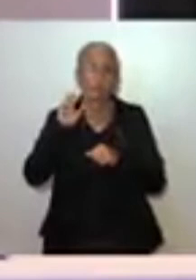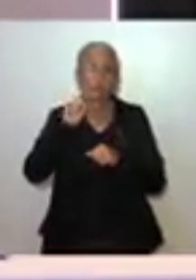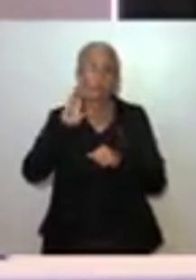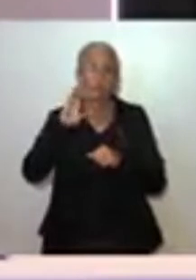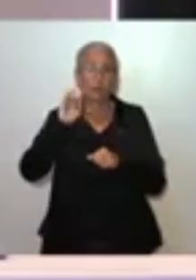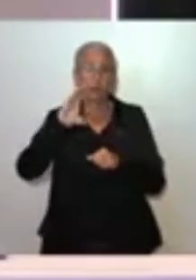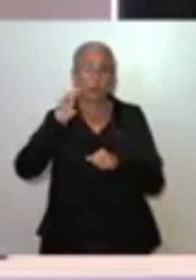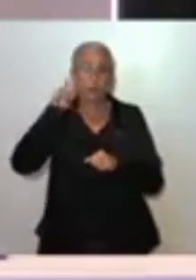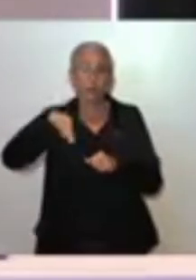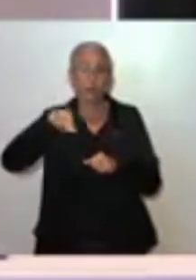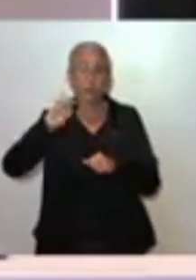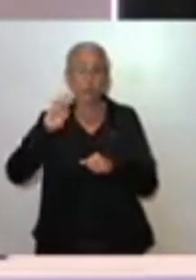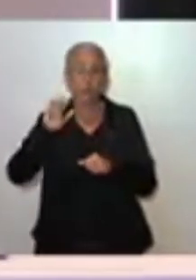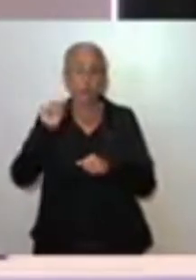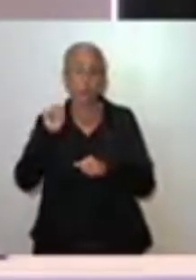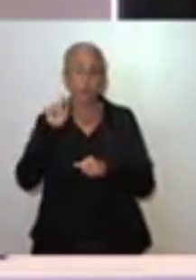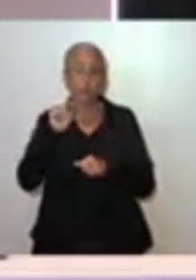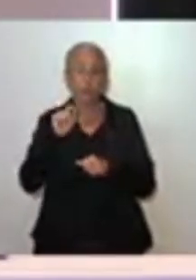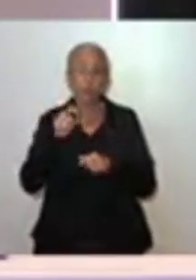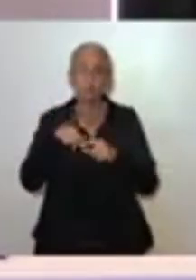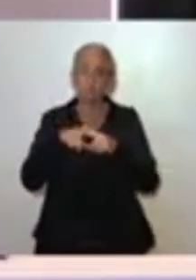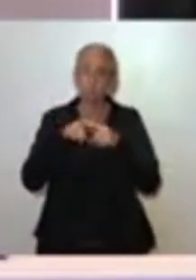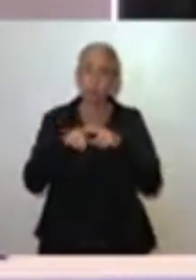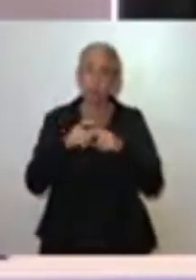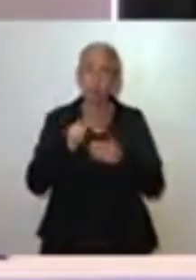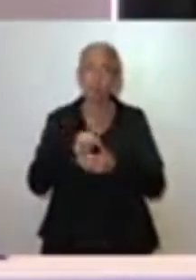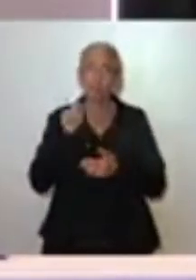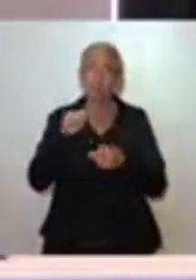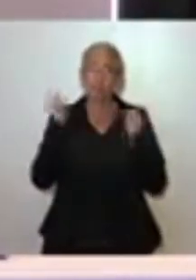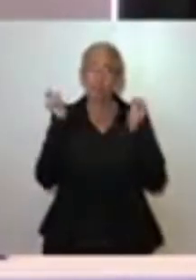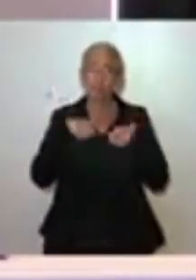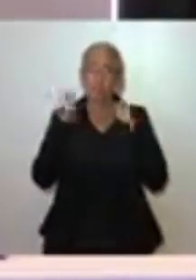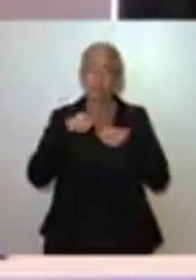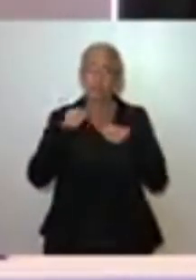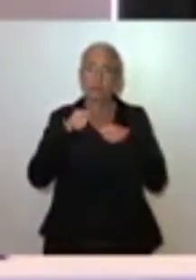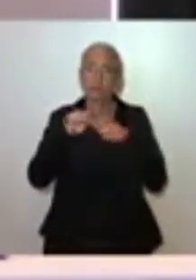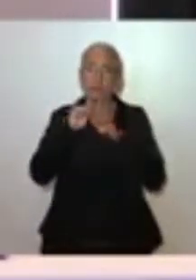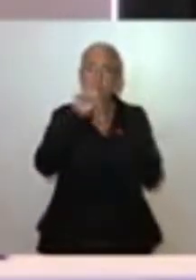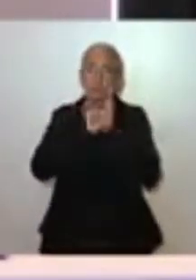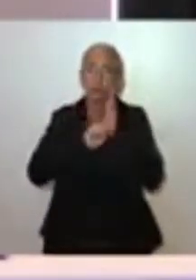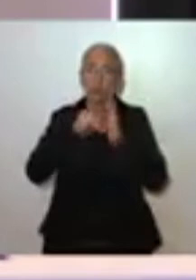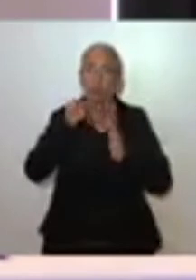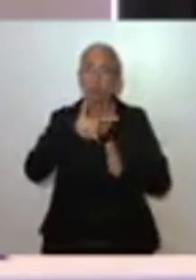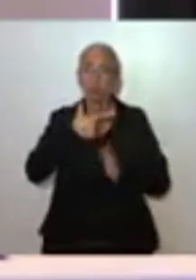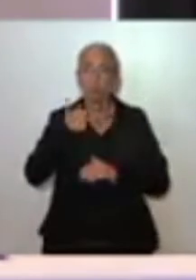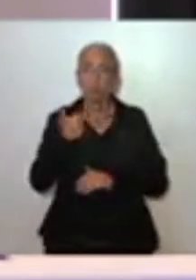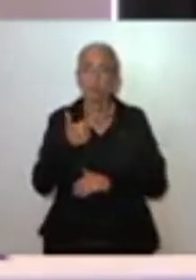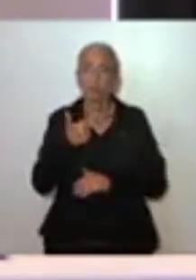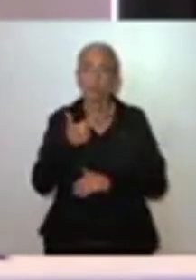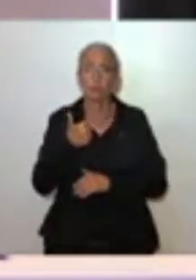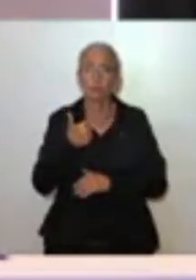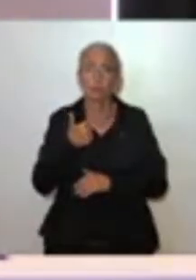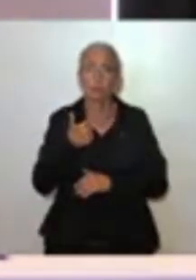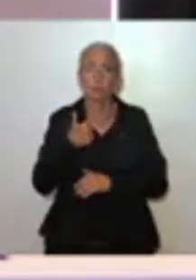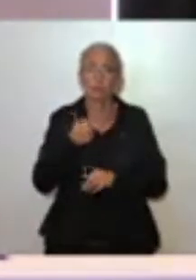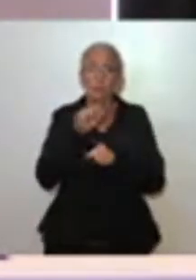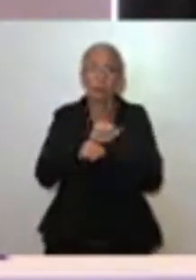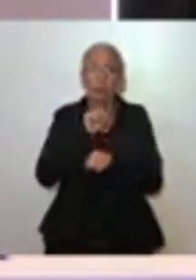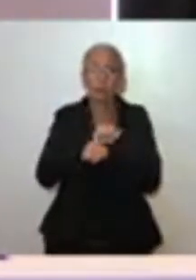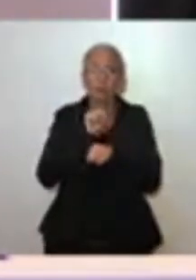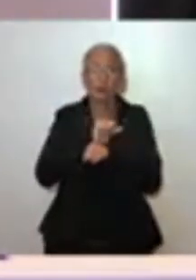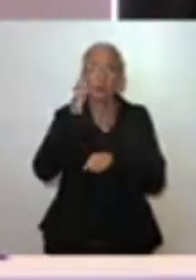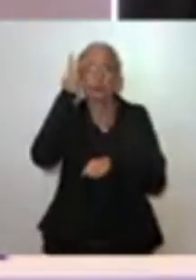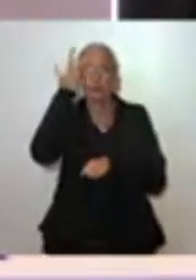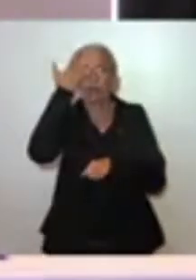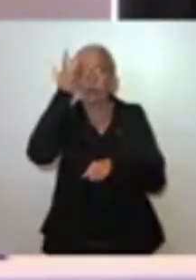é portanto é preciso é preciso entrar no século 21 e peço e parar de achar